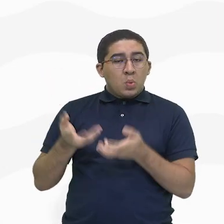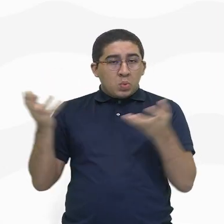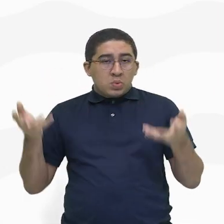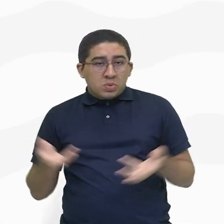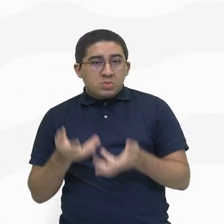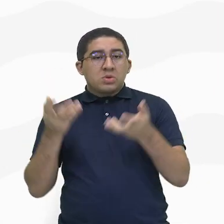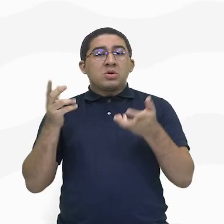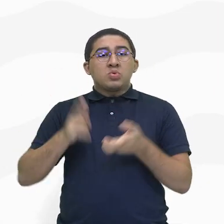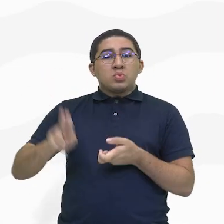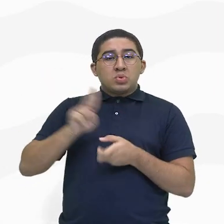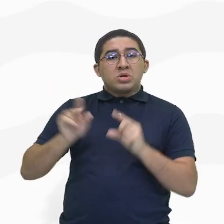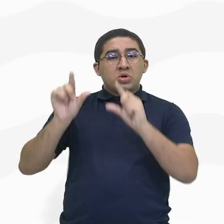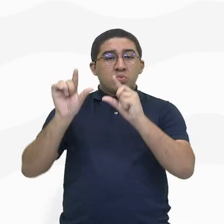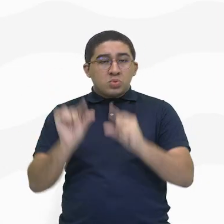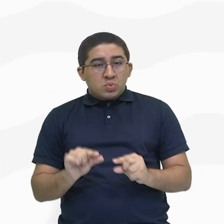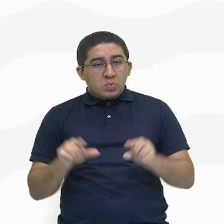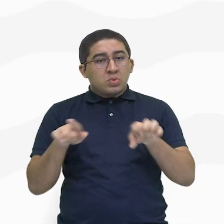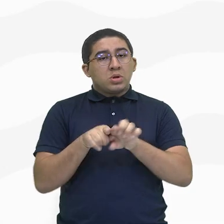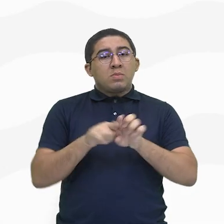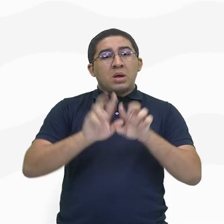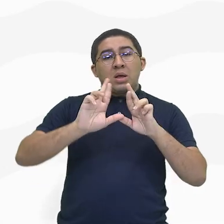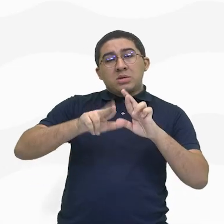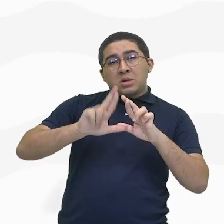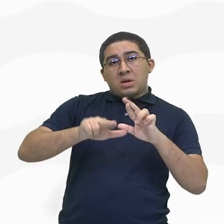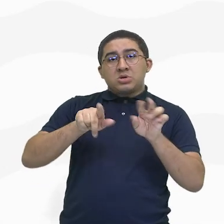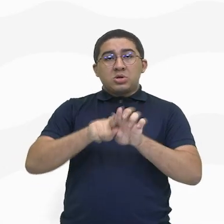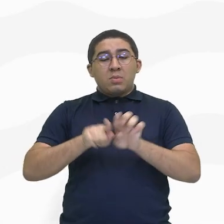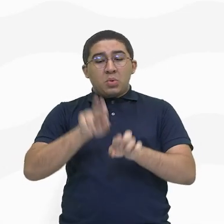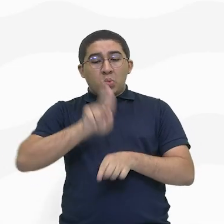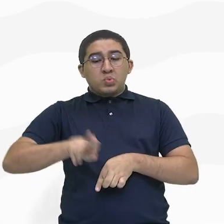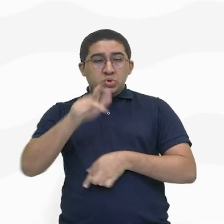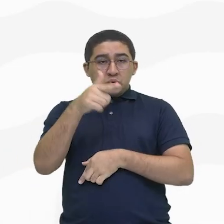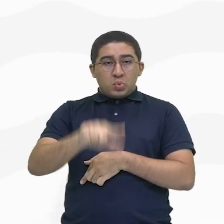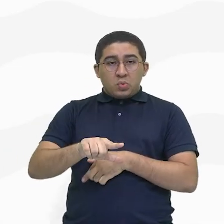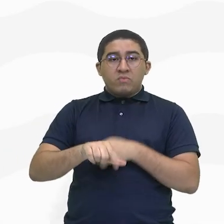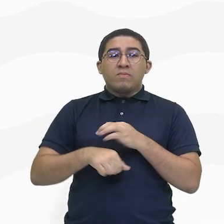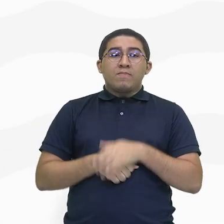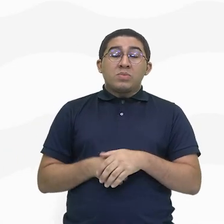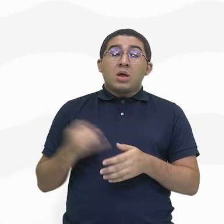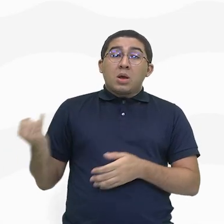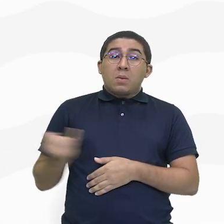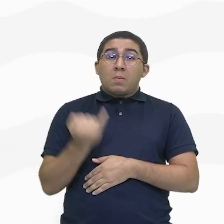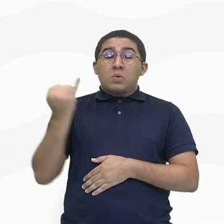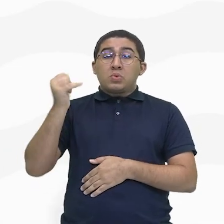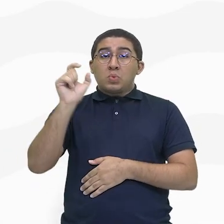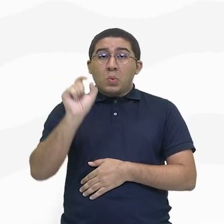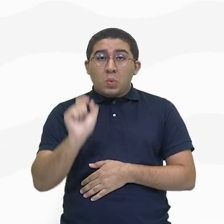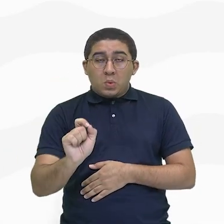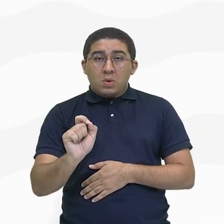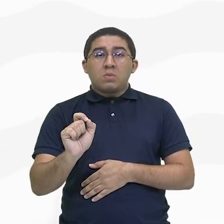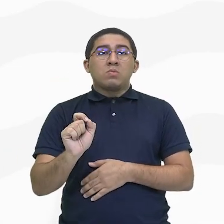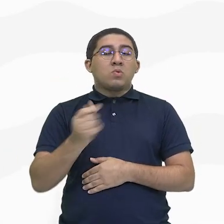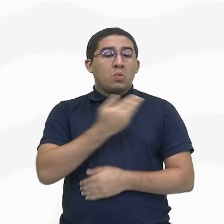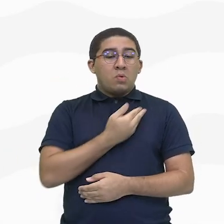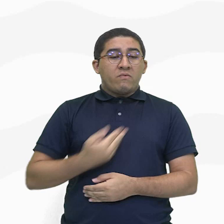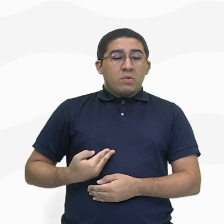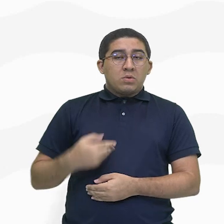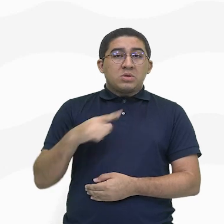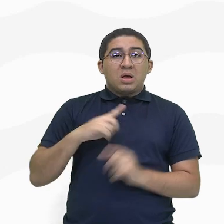e reutilização. Então, isso é muito importante que os governos promovam ações para que ocorram